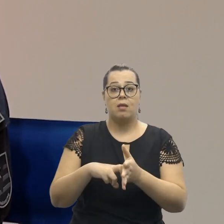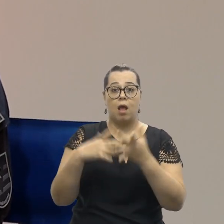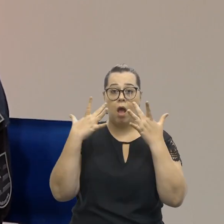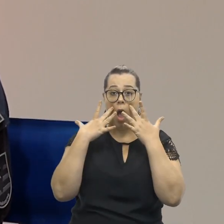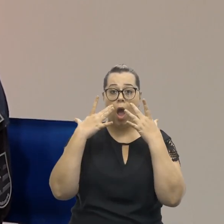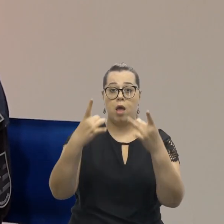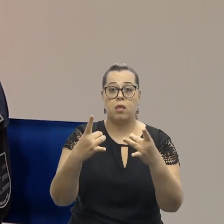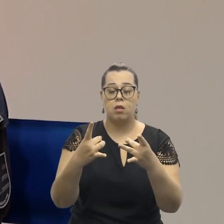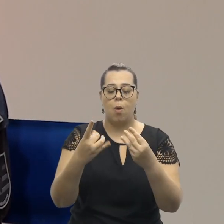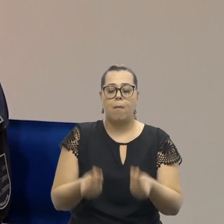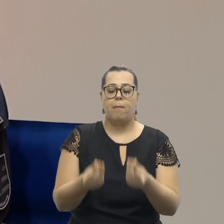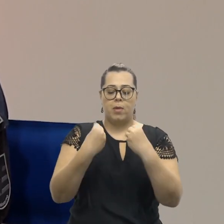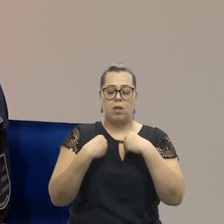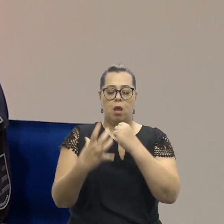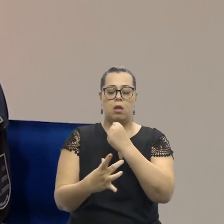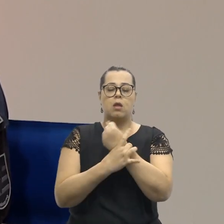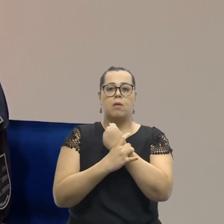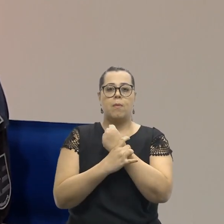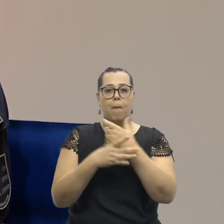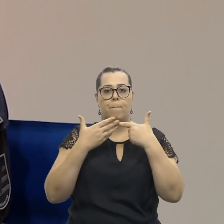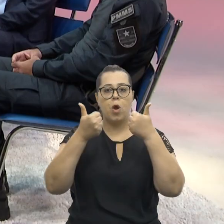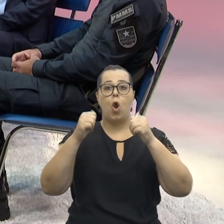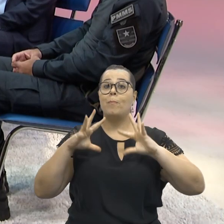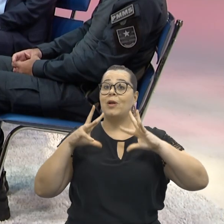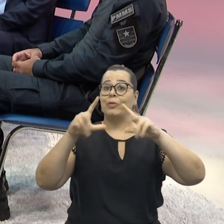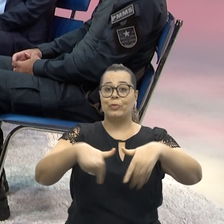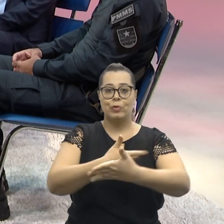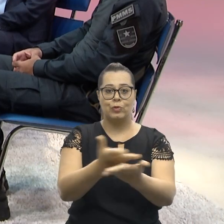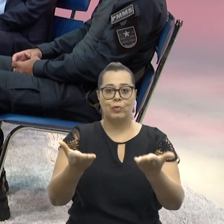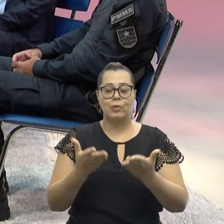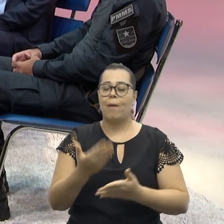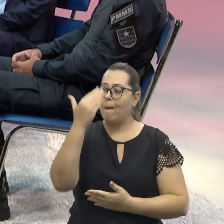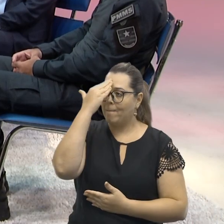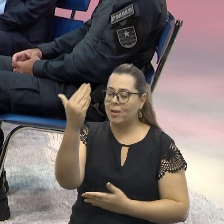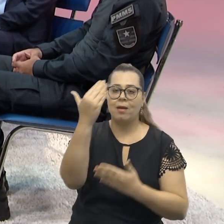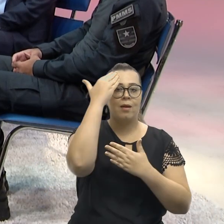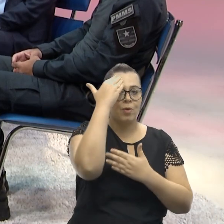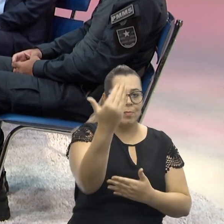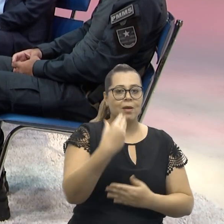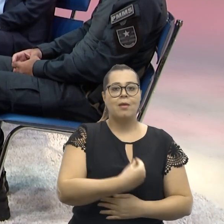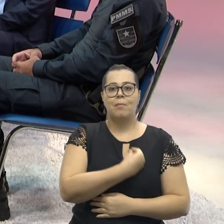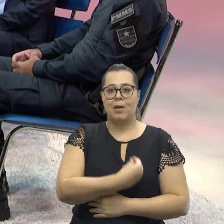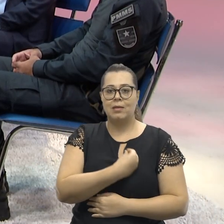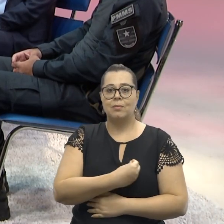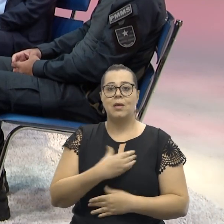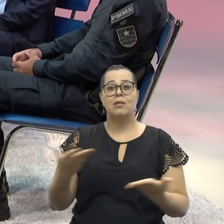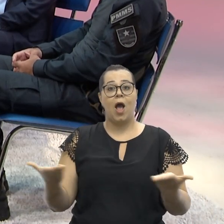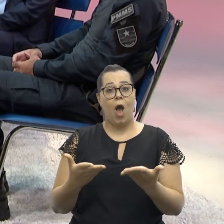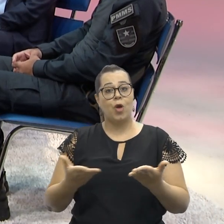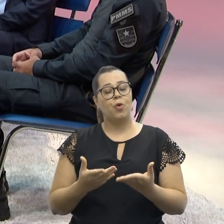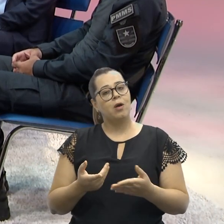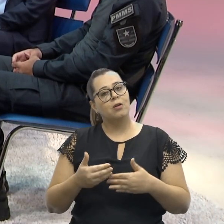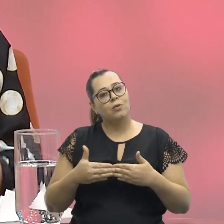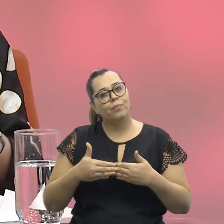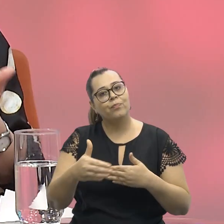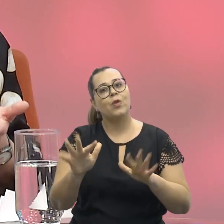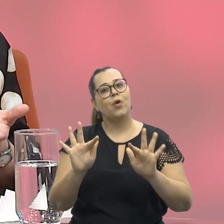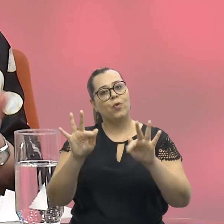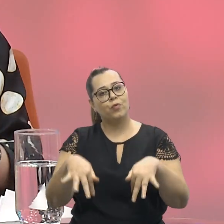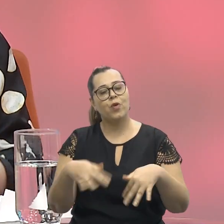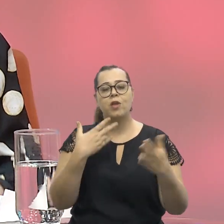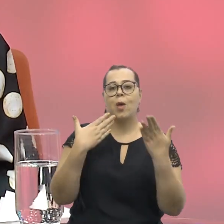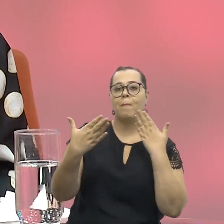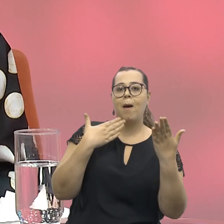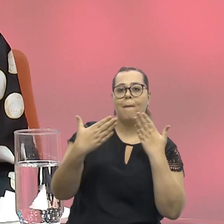prevenção dos acidentes e que a gente possa ter um trânsito mais seguro e melhor para todos. Obrigada mais uma vez pela participação de vocês. Nós